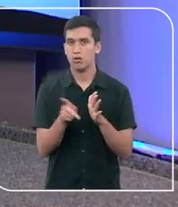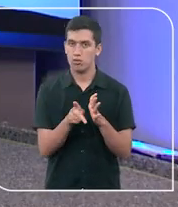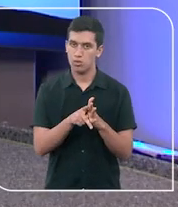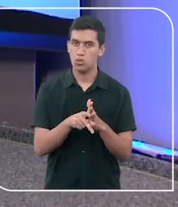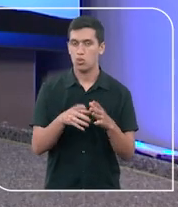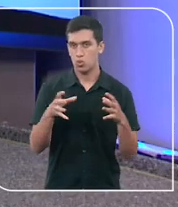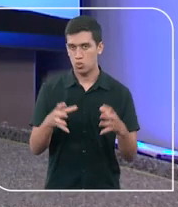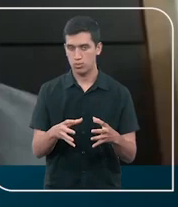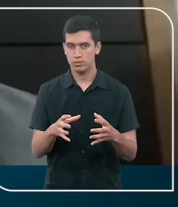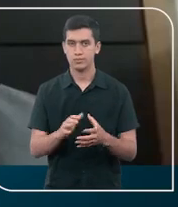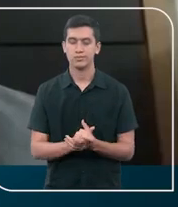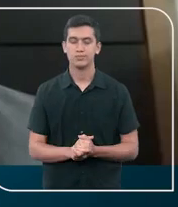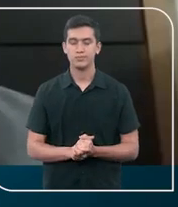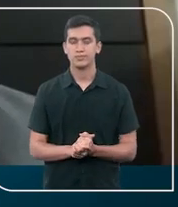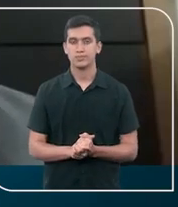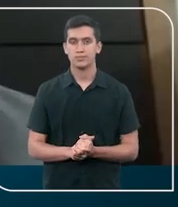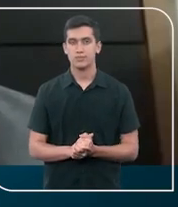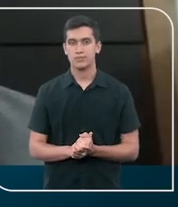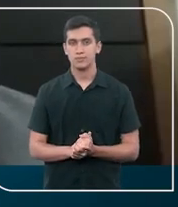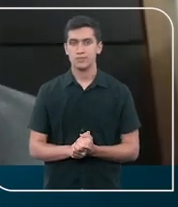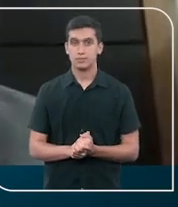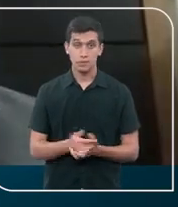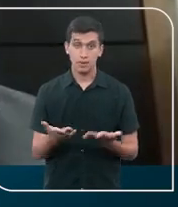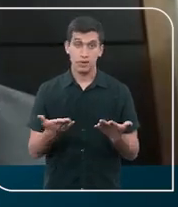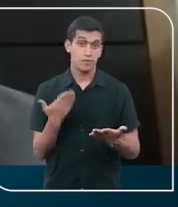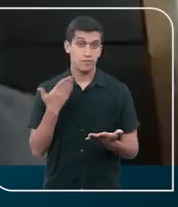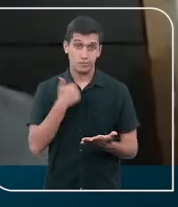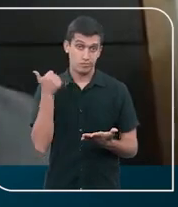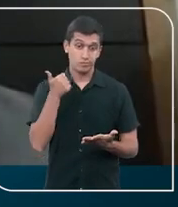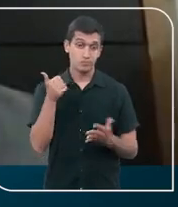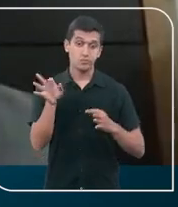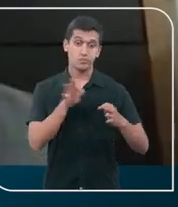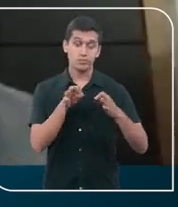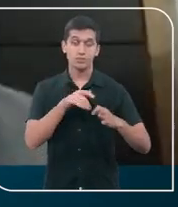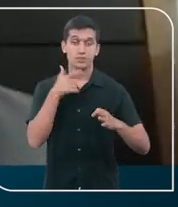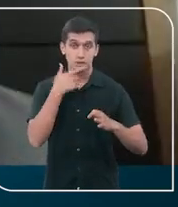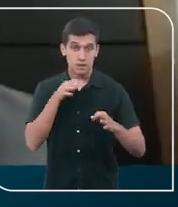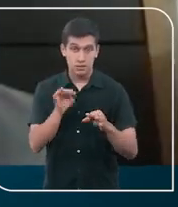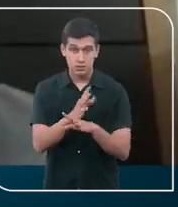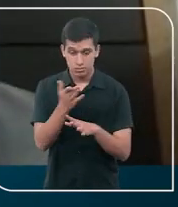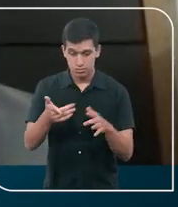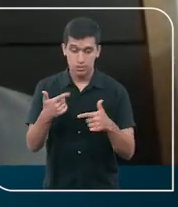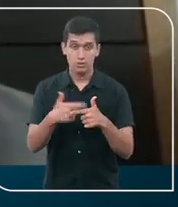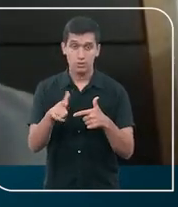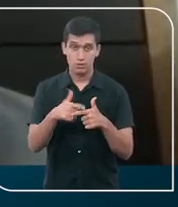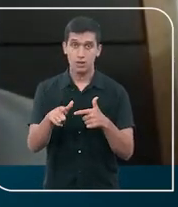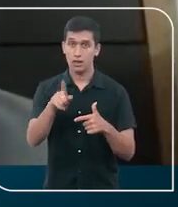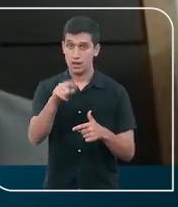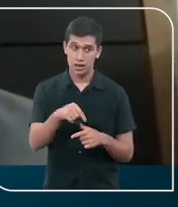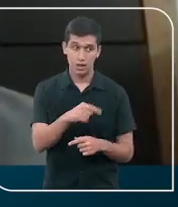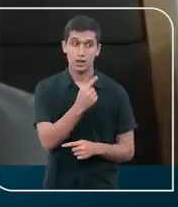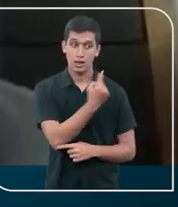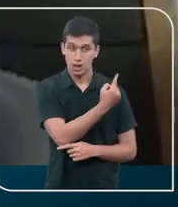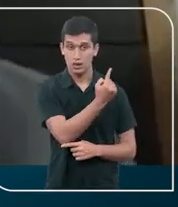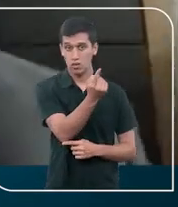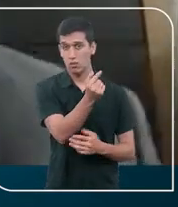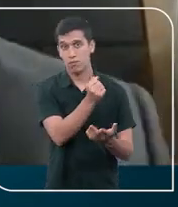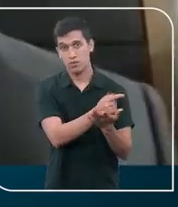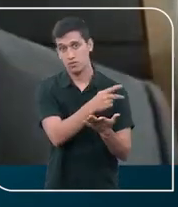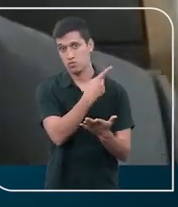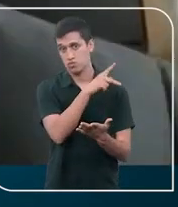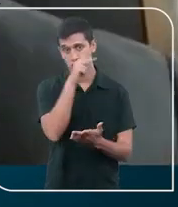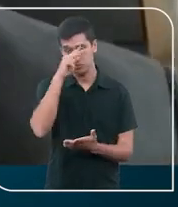enfim. A solução nesse caso seria individualizar, mas existem condomínios em que não é